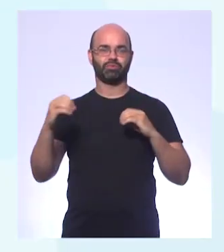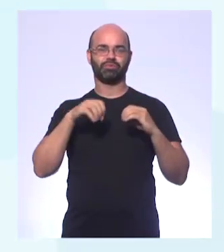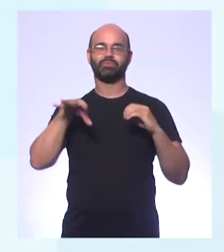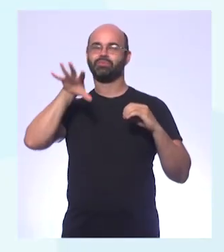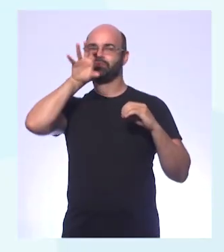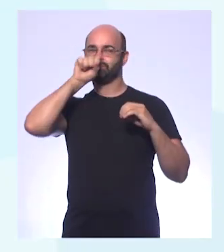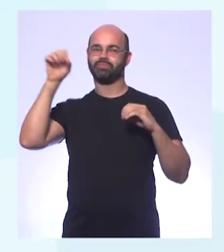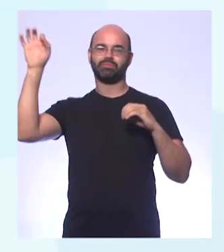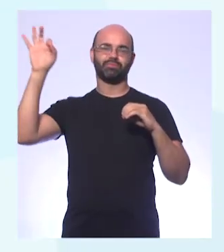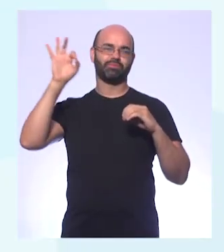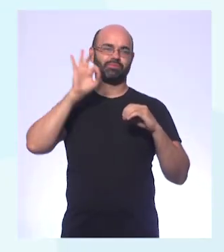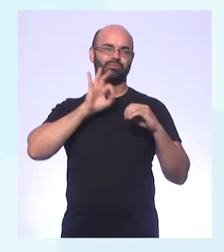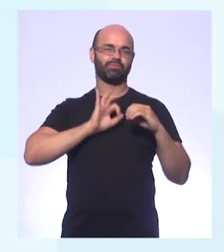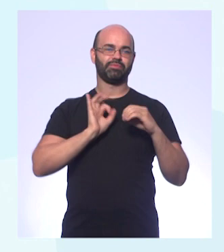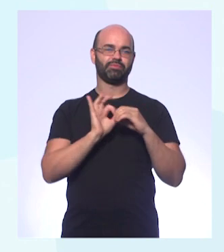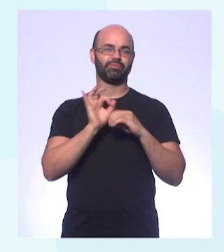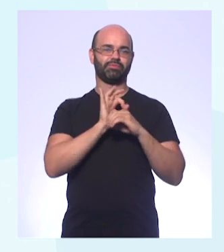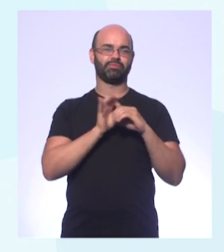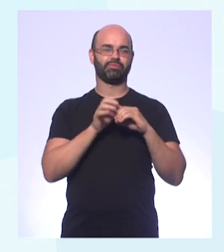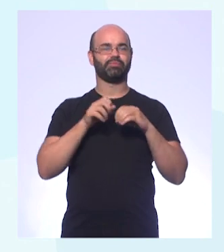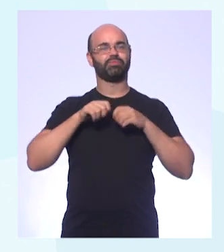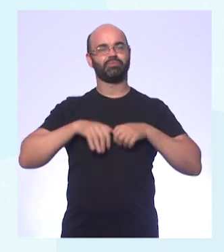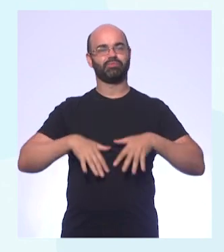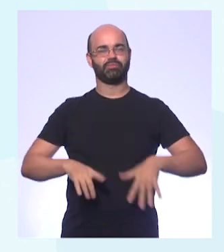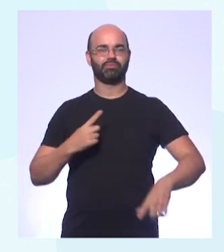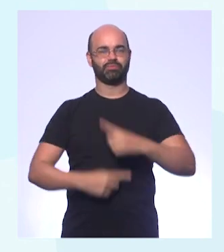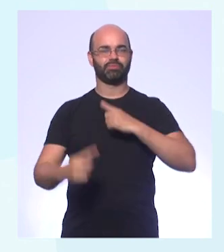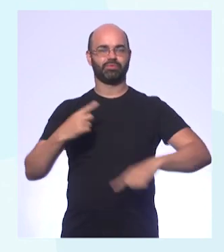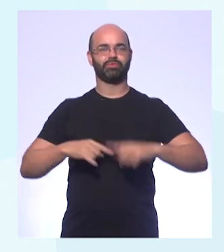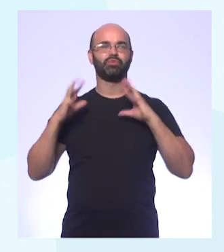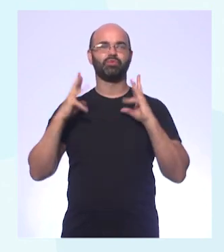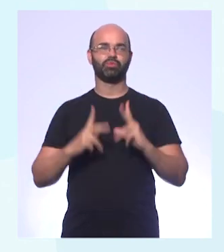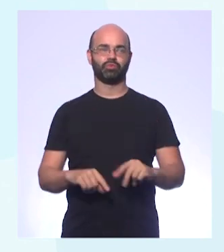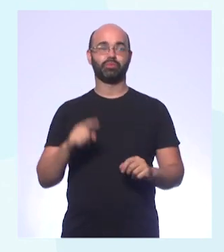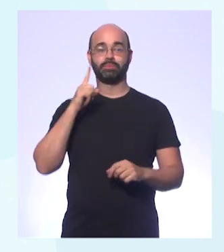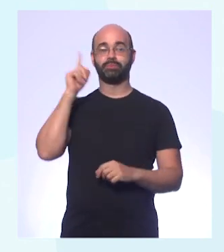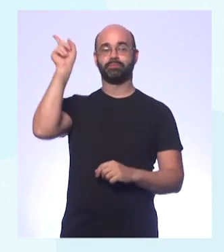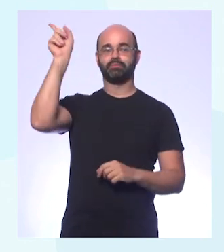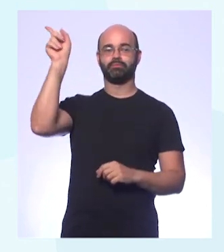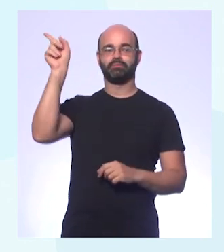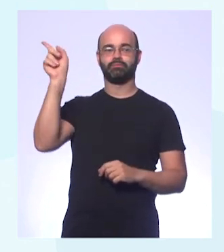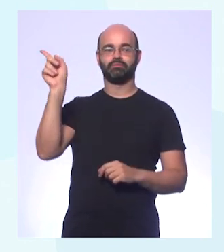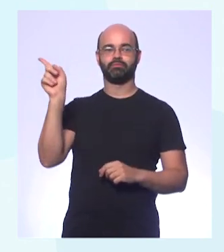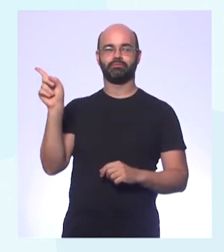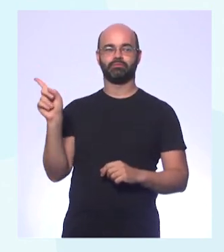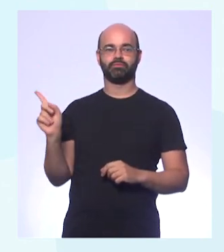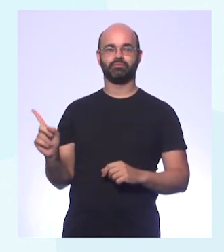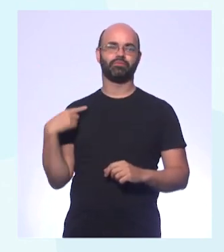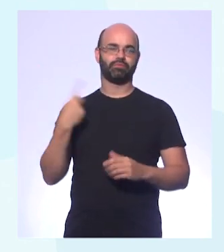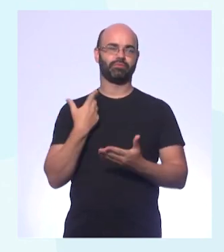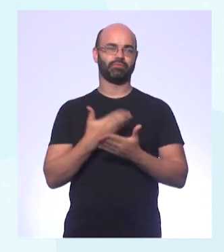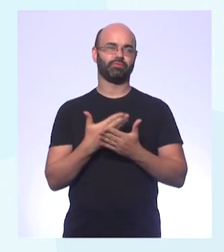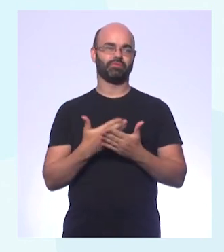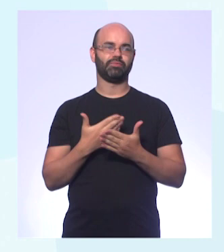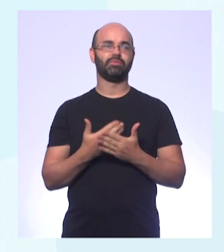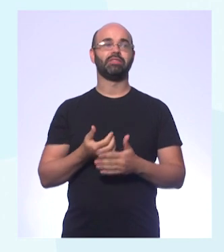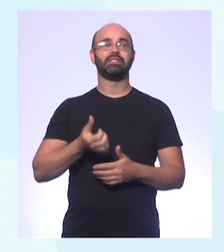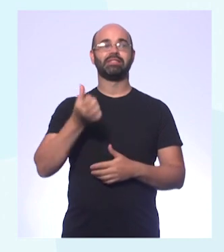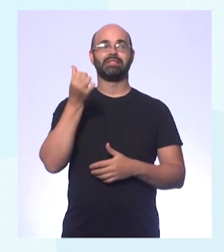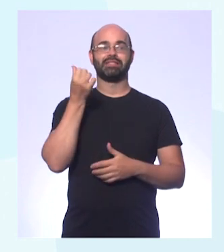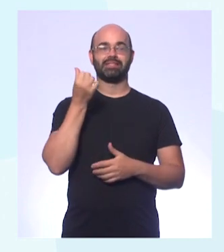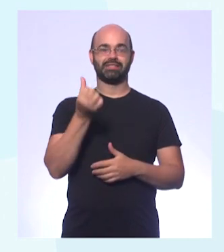NADH, 4 ATP, 2 FADH2 e liberou 6 moléculas de gás